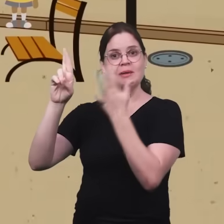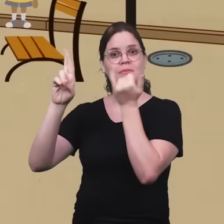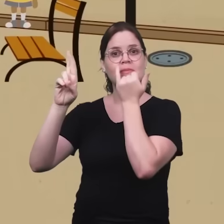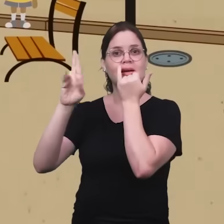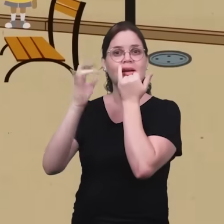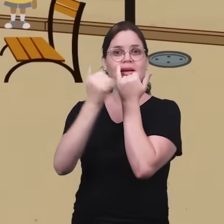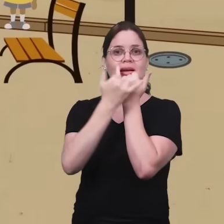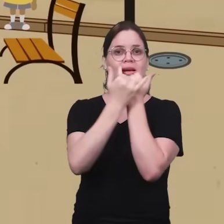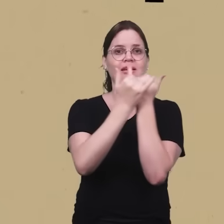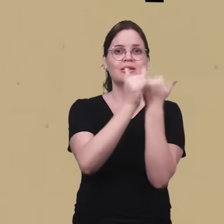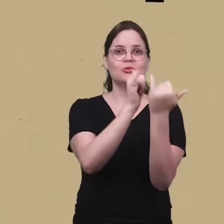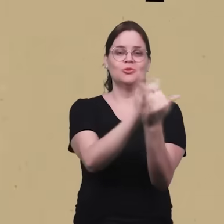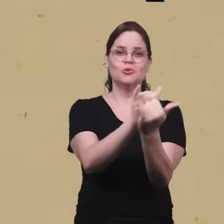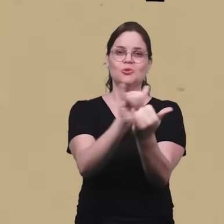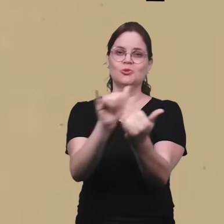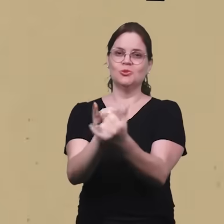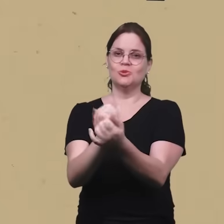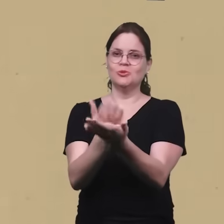grandioso